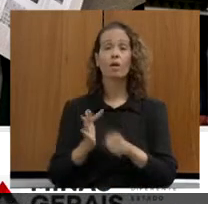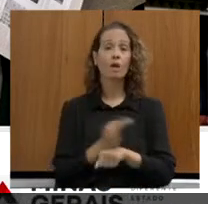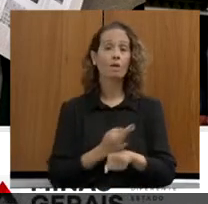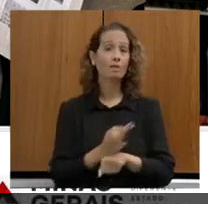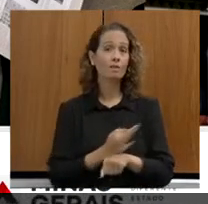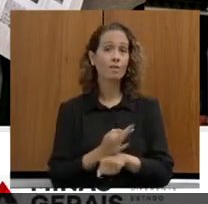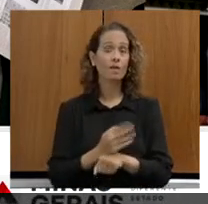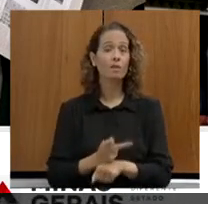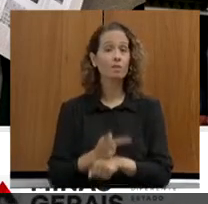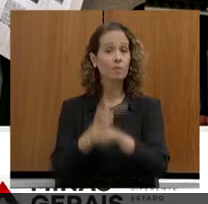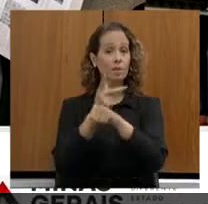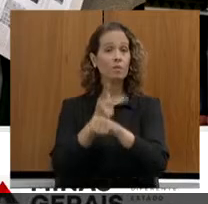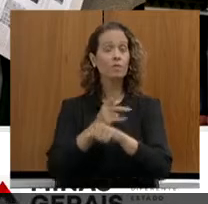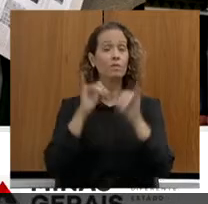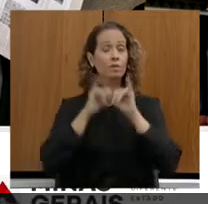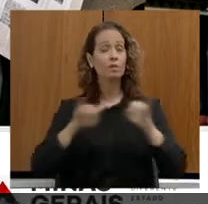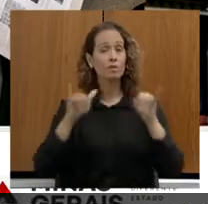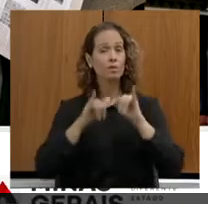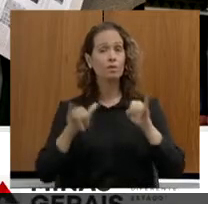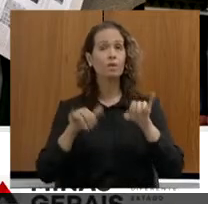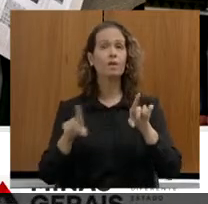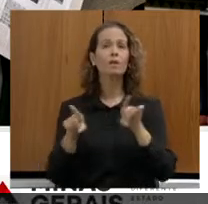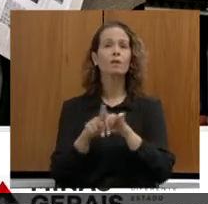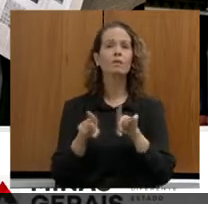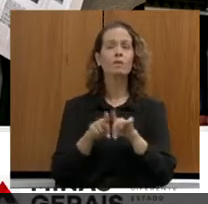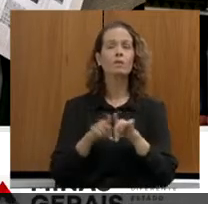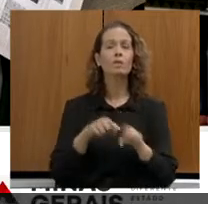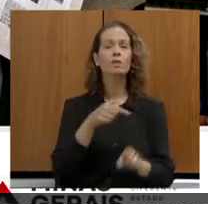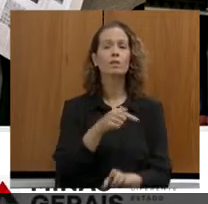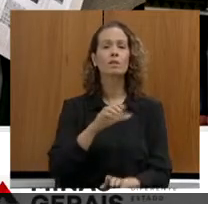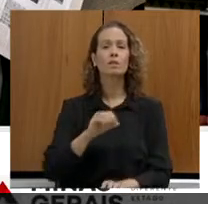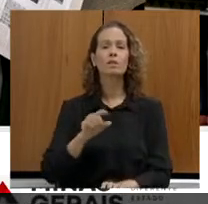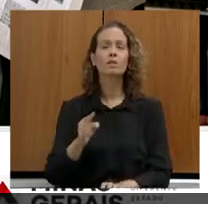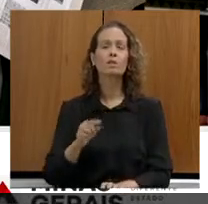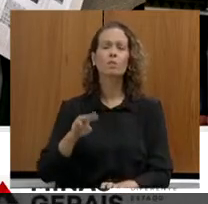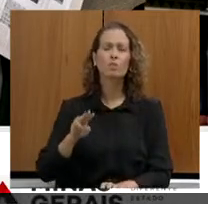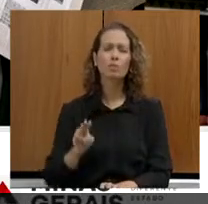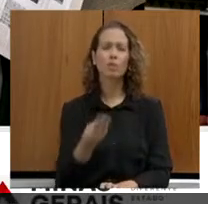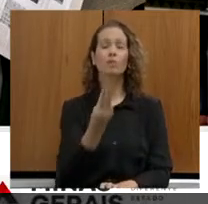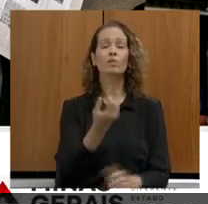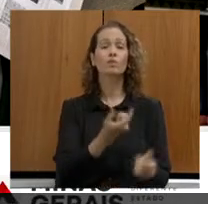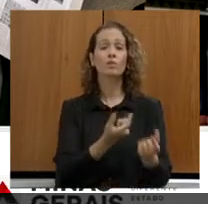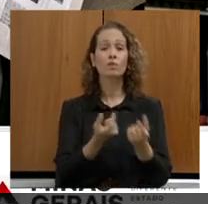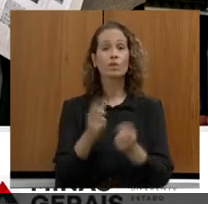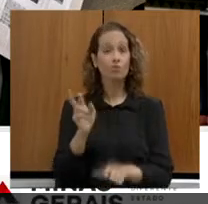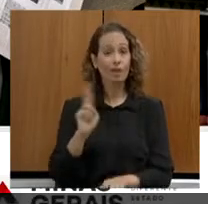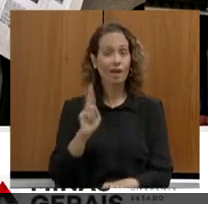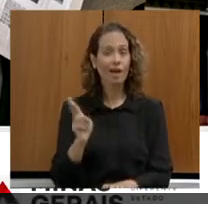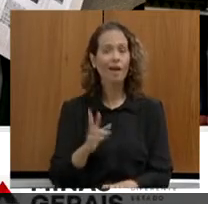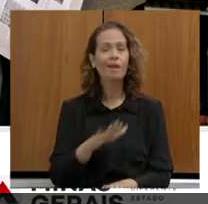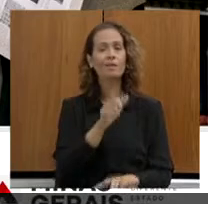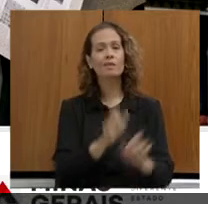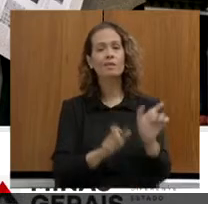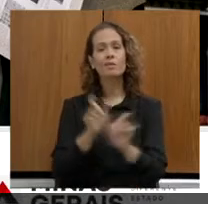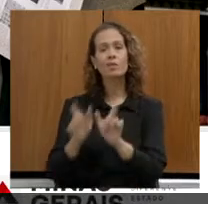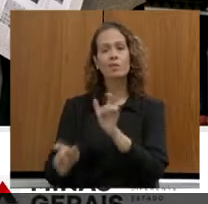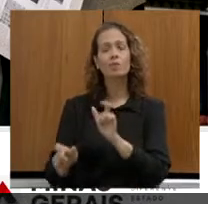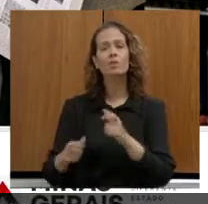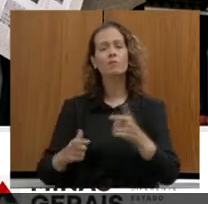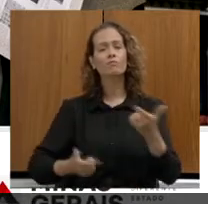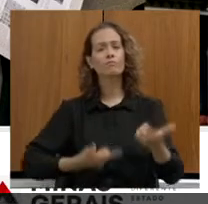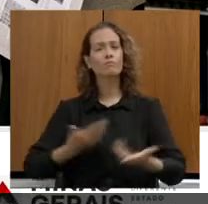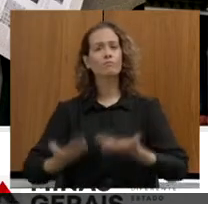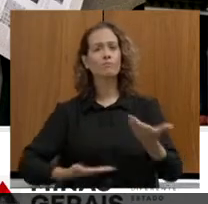foram anunciadas cotação do passivo de centro 701 é mas a gente cinco mil servidores contemplados era algo